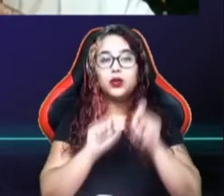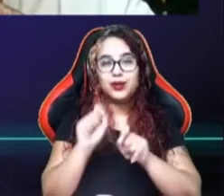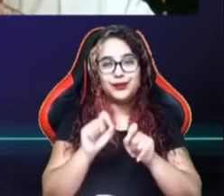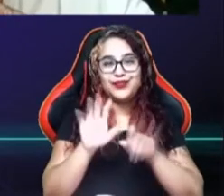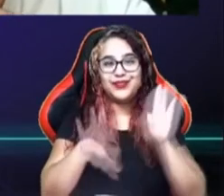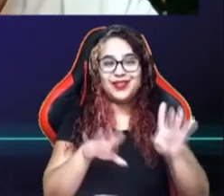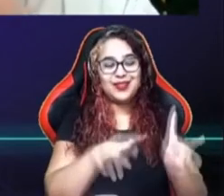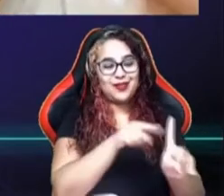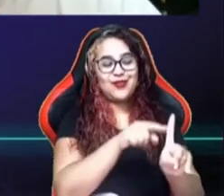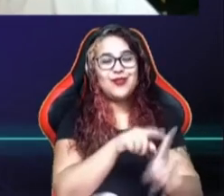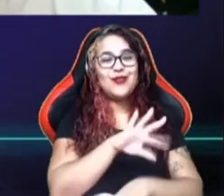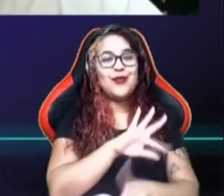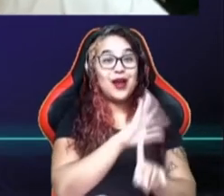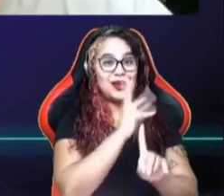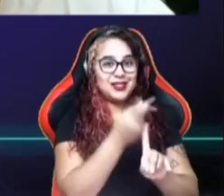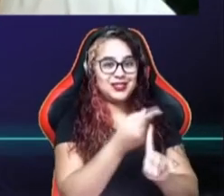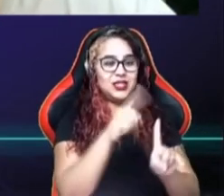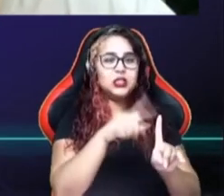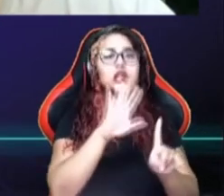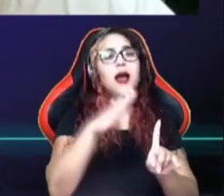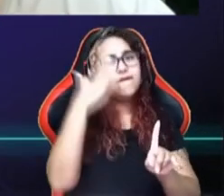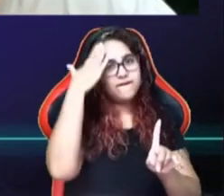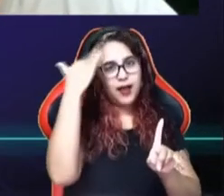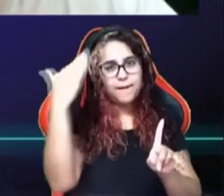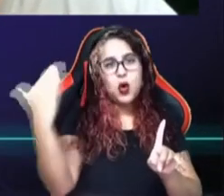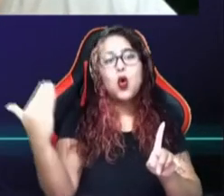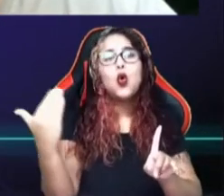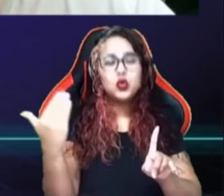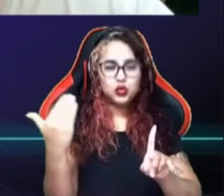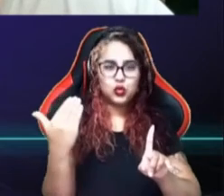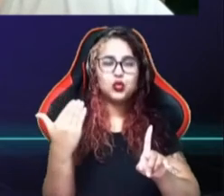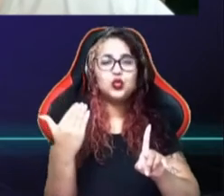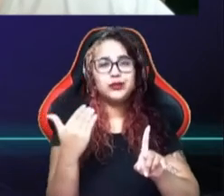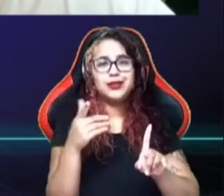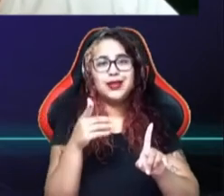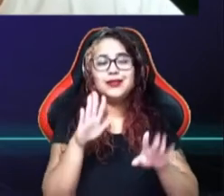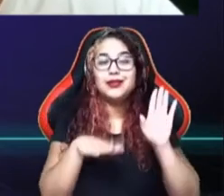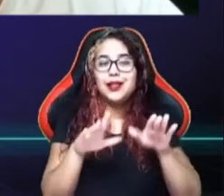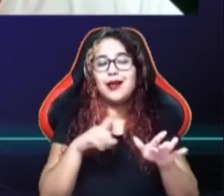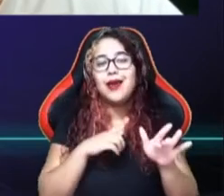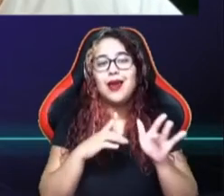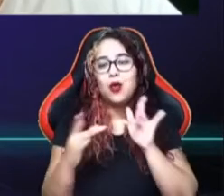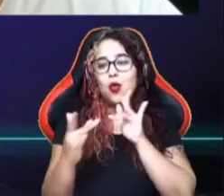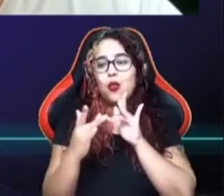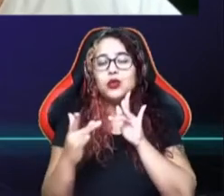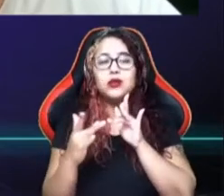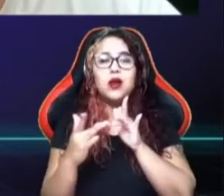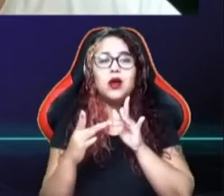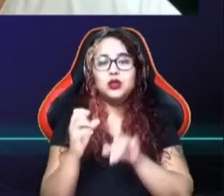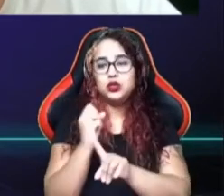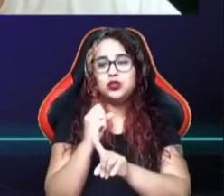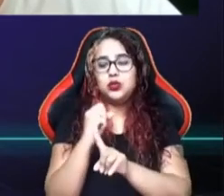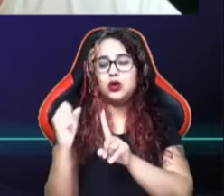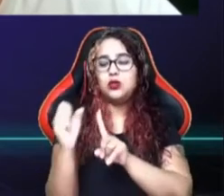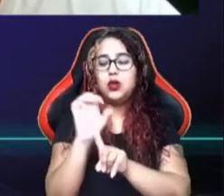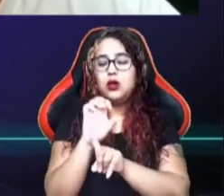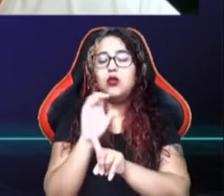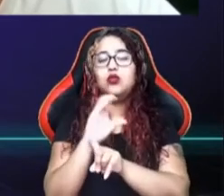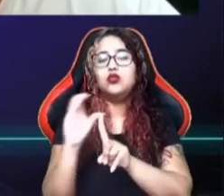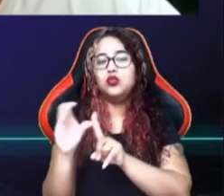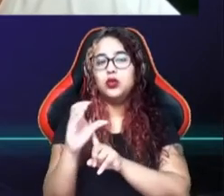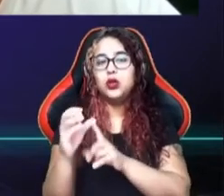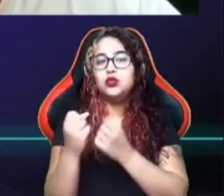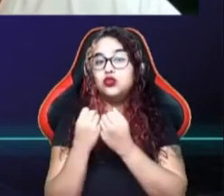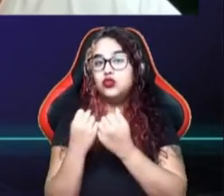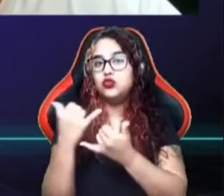e claro, assim, a própria Julia B já tinha uma base muito grande, o Alok nem se fala, né? E a